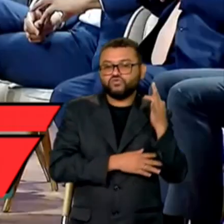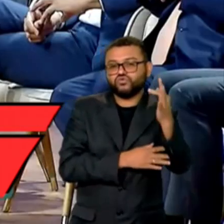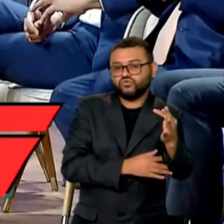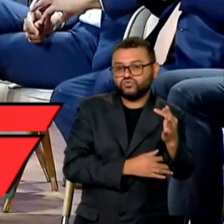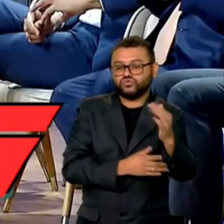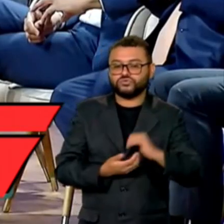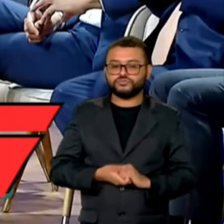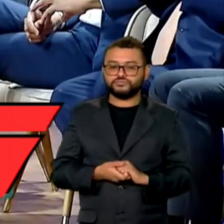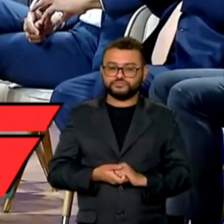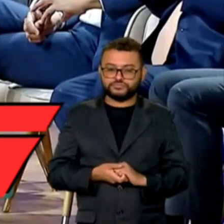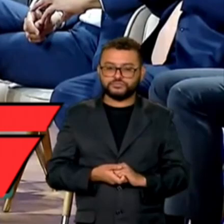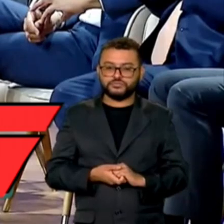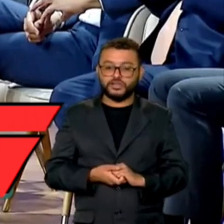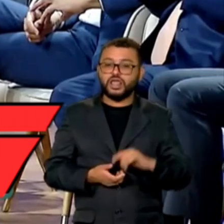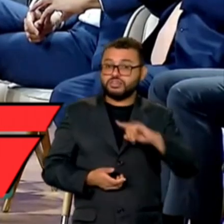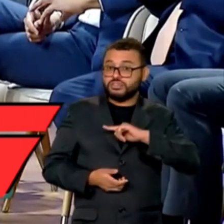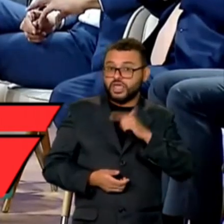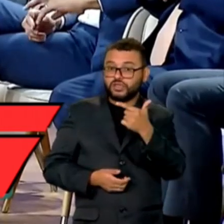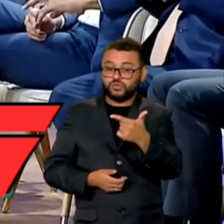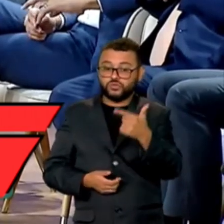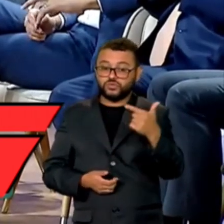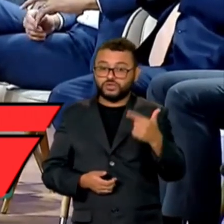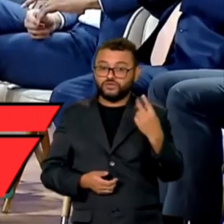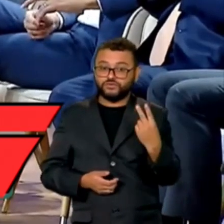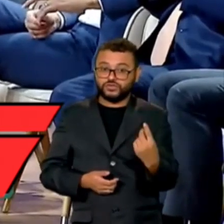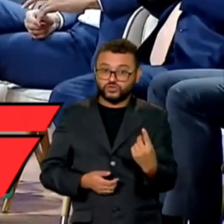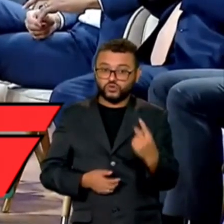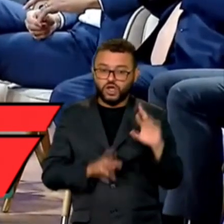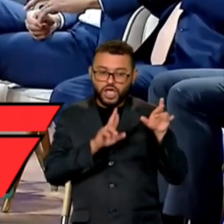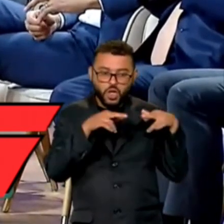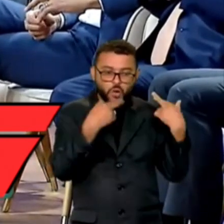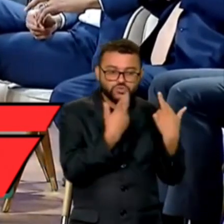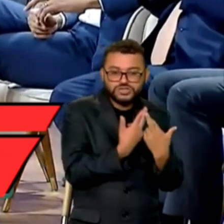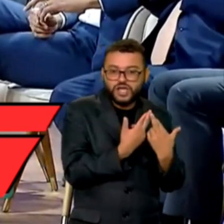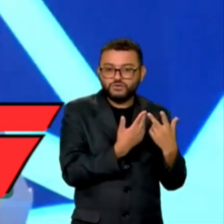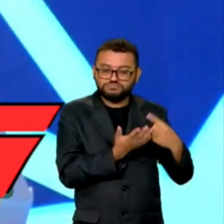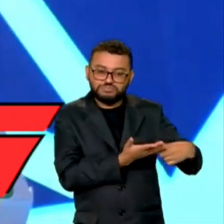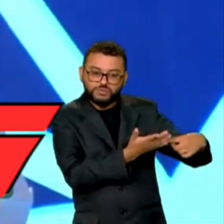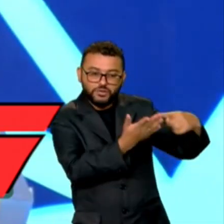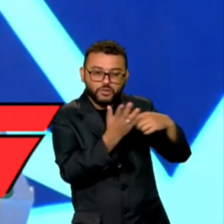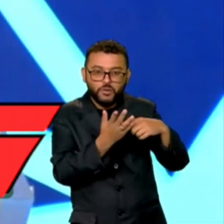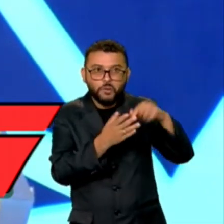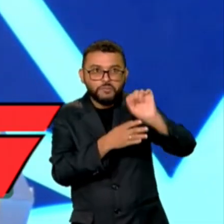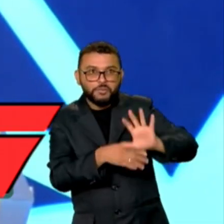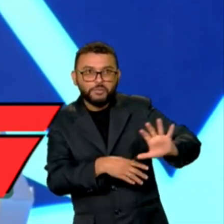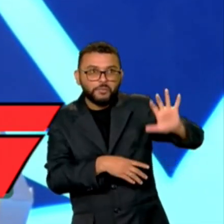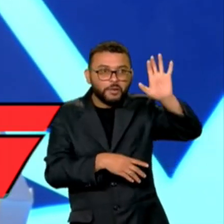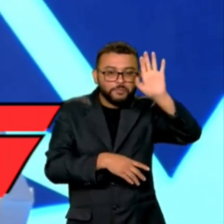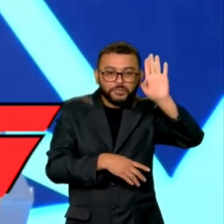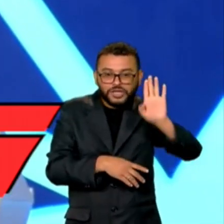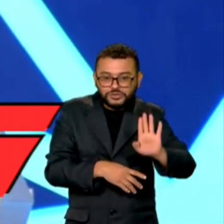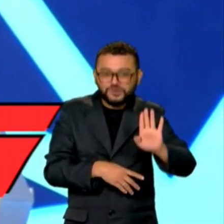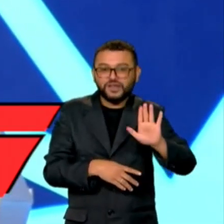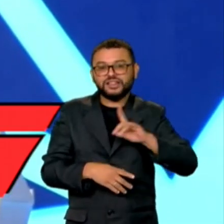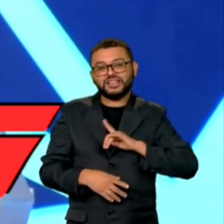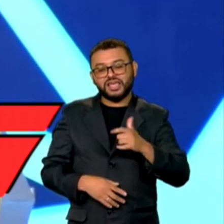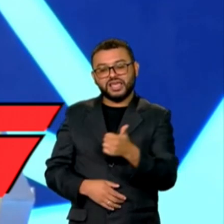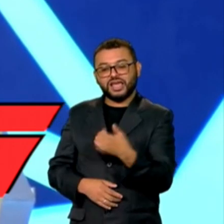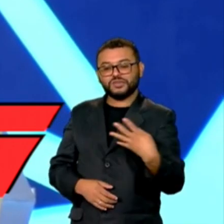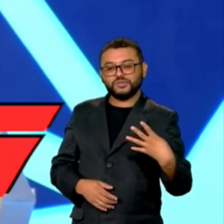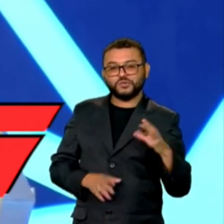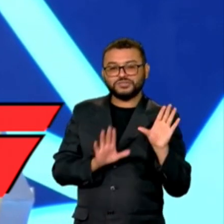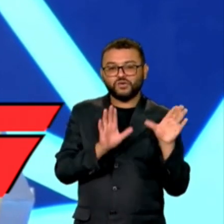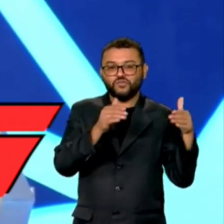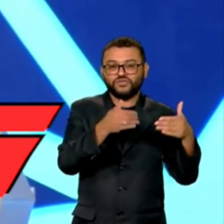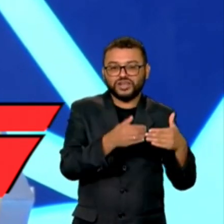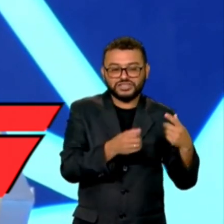anos. Tivemos 221 eventos realizados em todo o Brasil, sendo 14